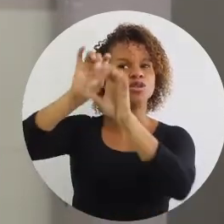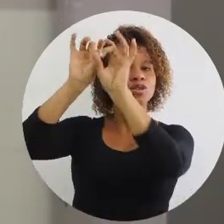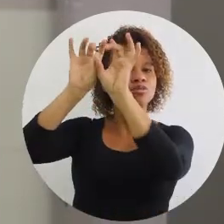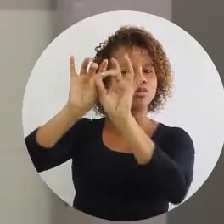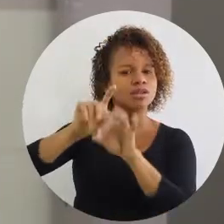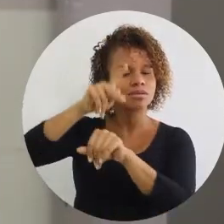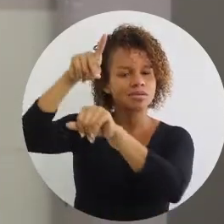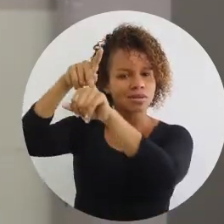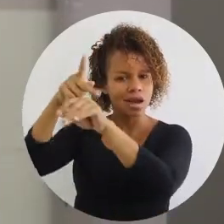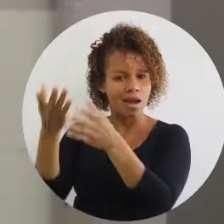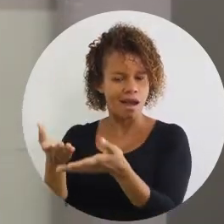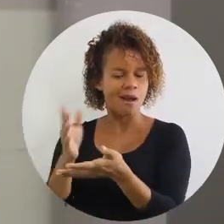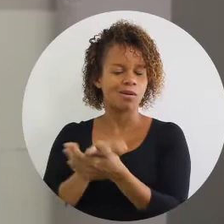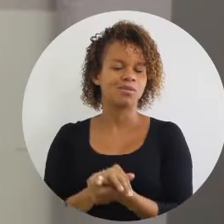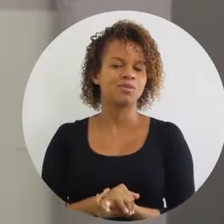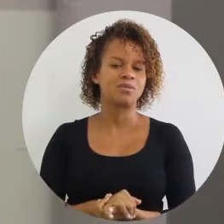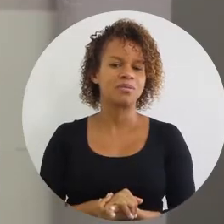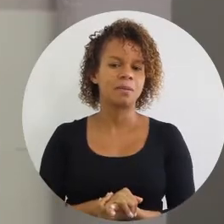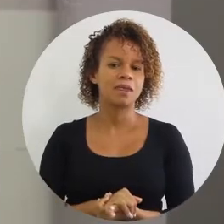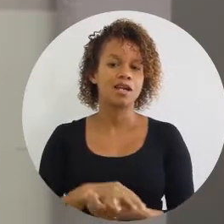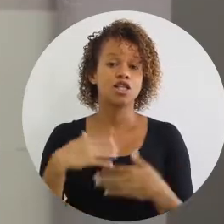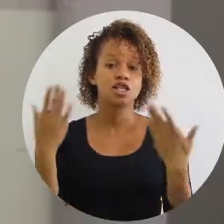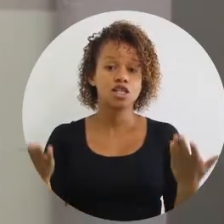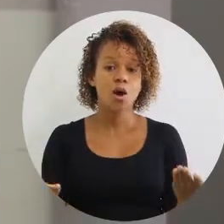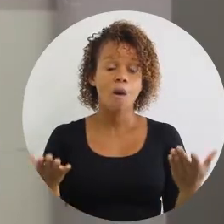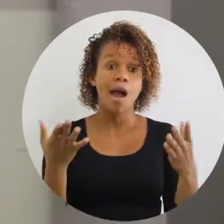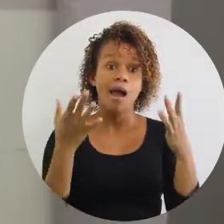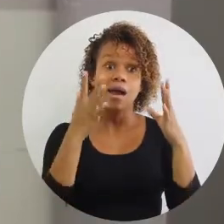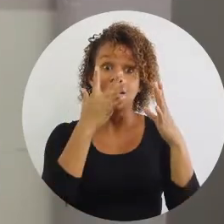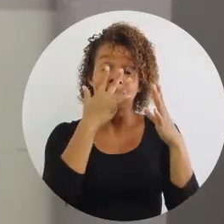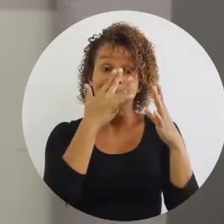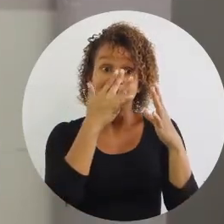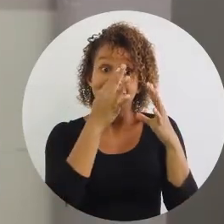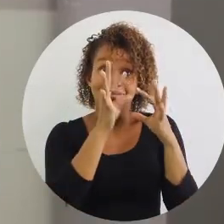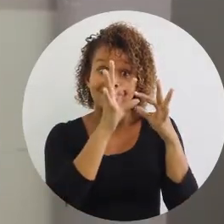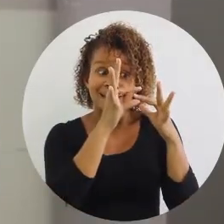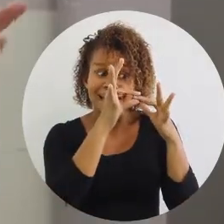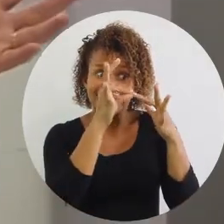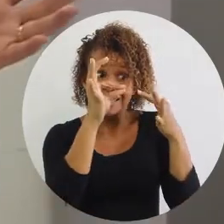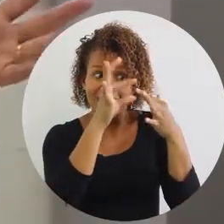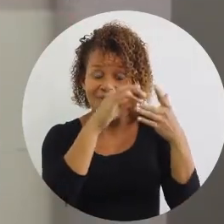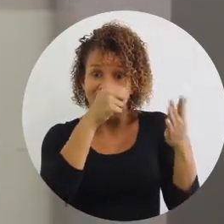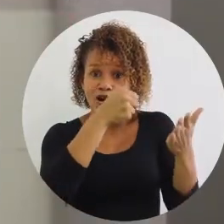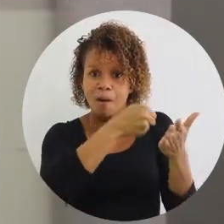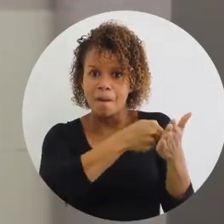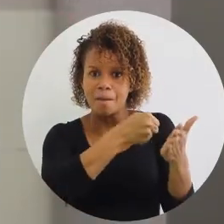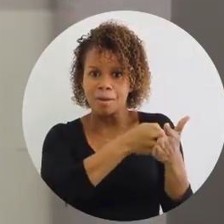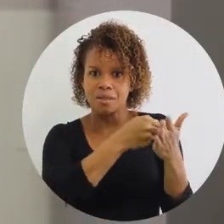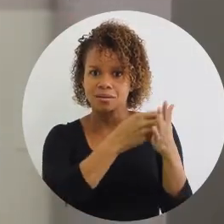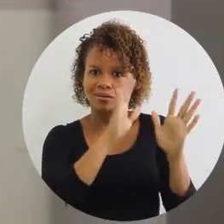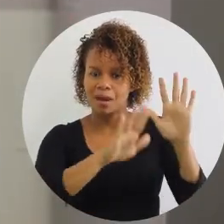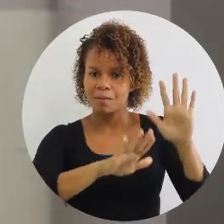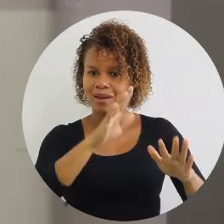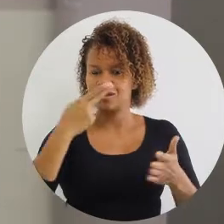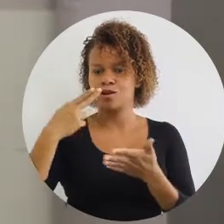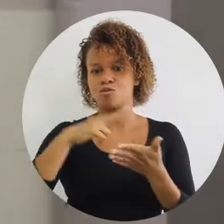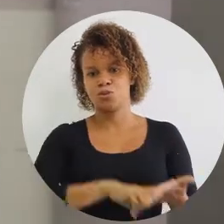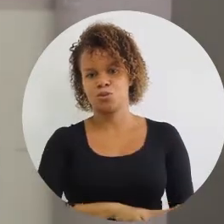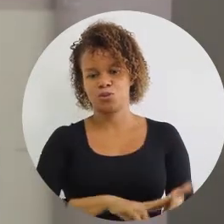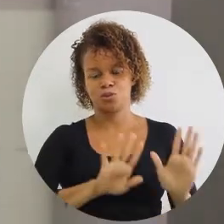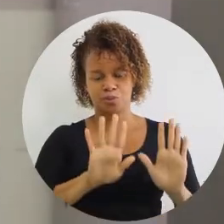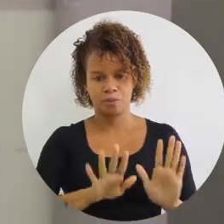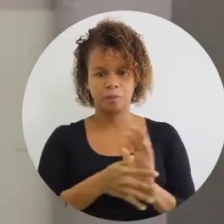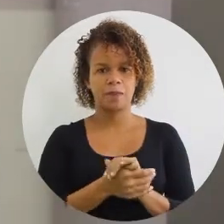Os regimes aduaneiros especiais são as exceções às cobranças de determinados tributos.